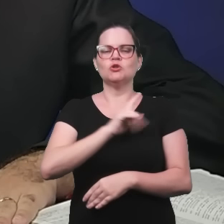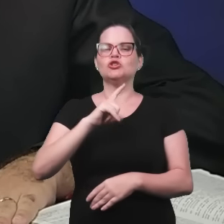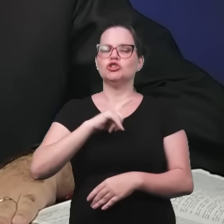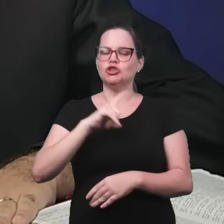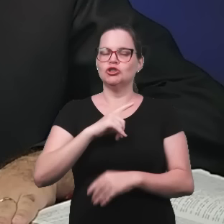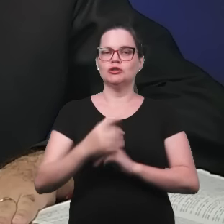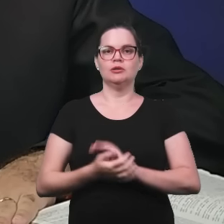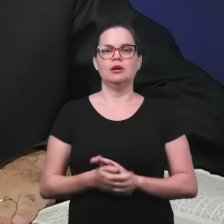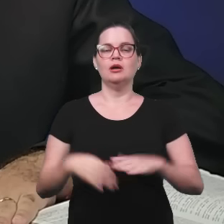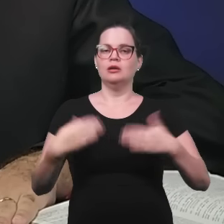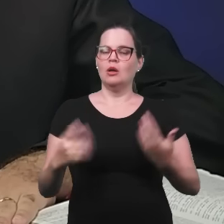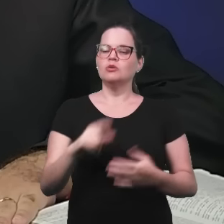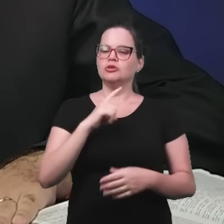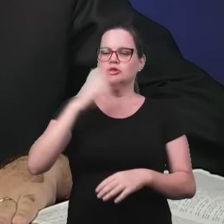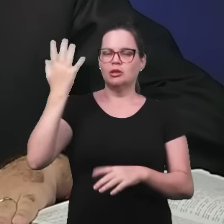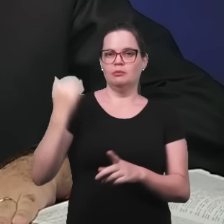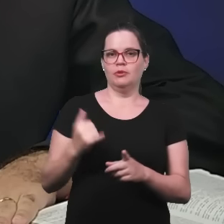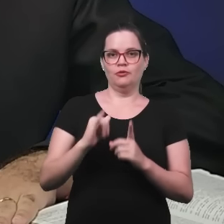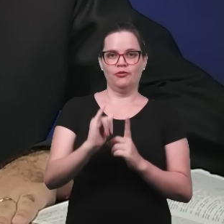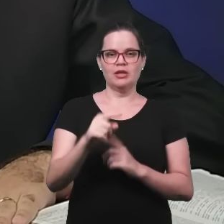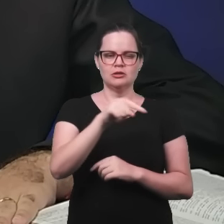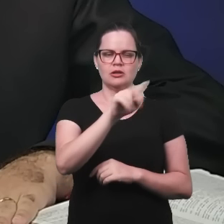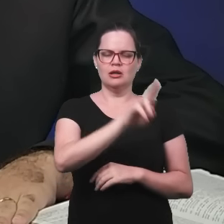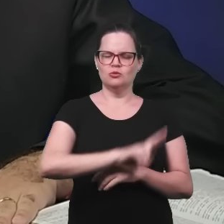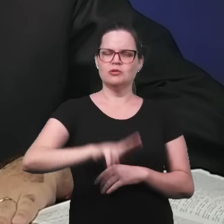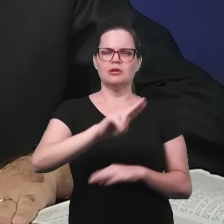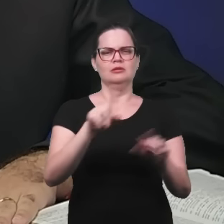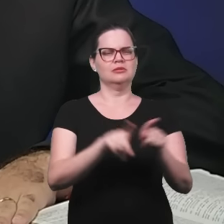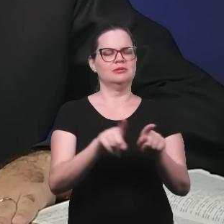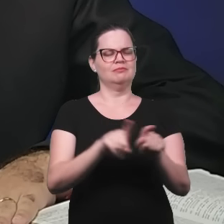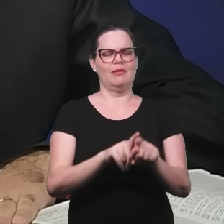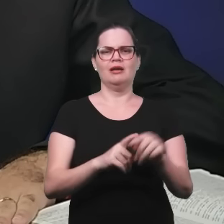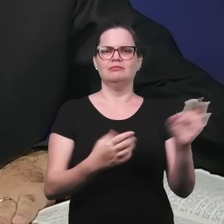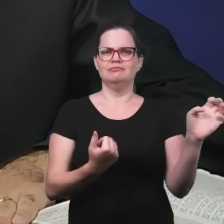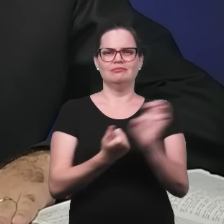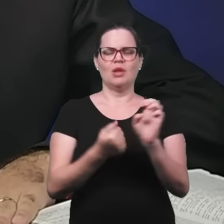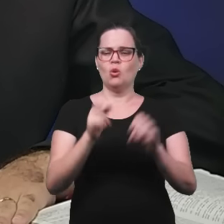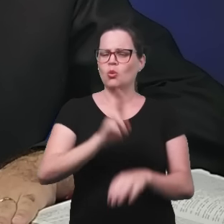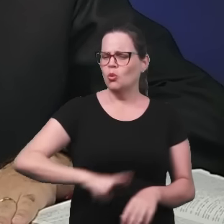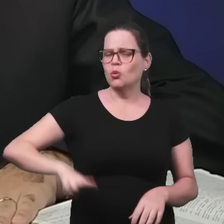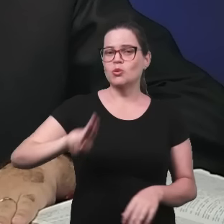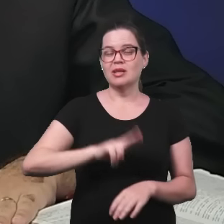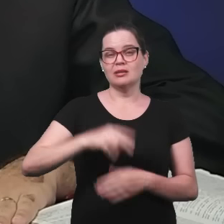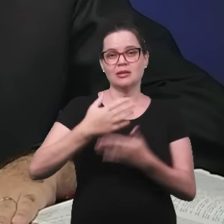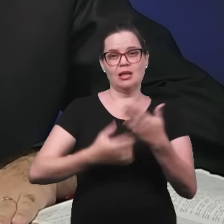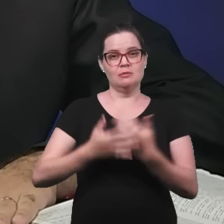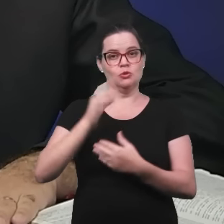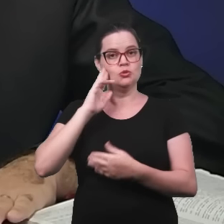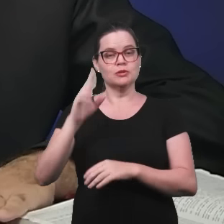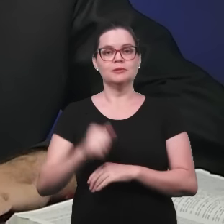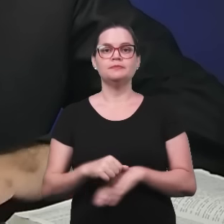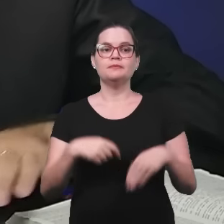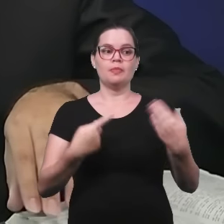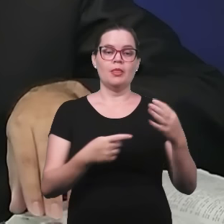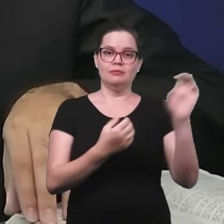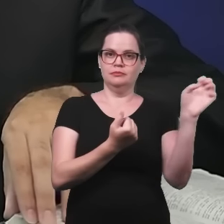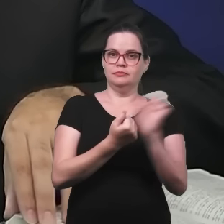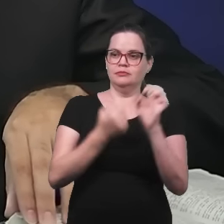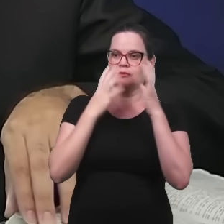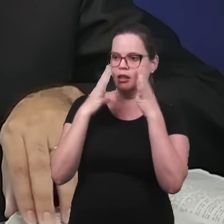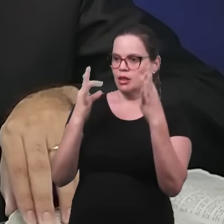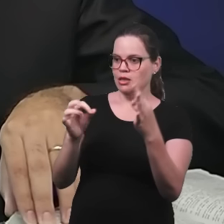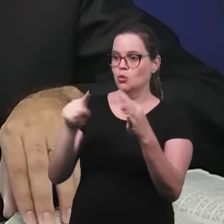uma profecia que ele seria muito usado. Então, ele vai, ouve o chamado e